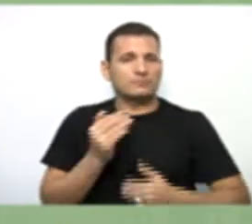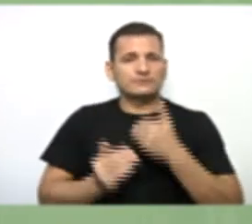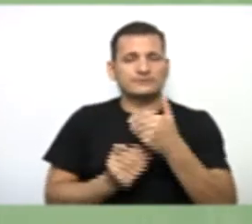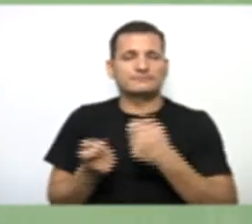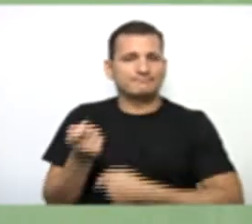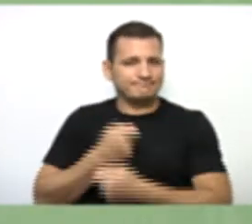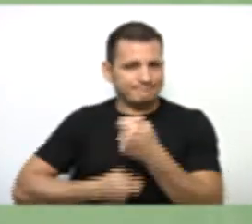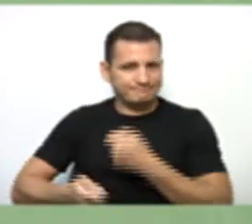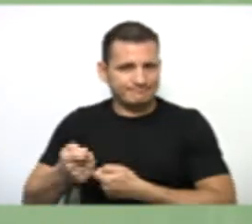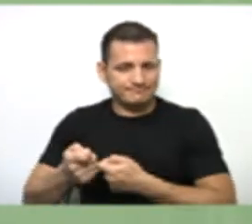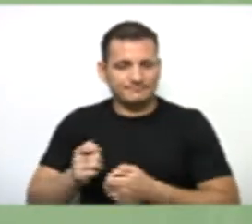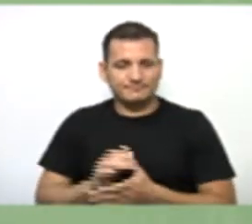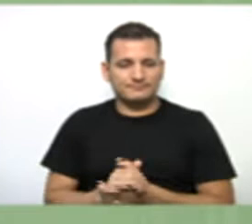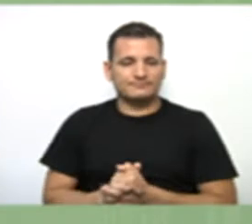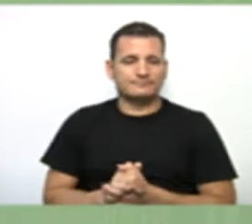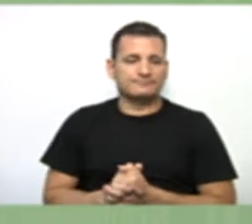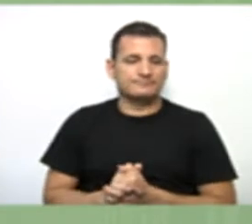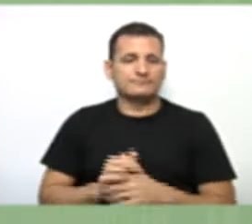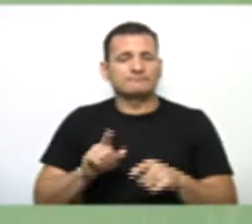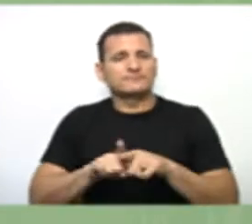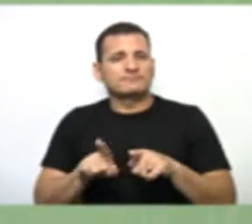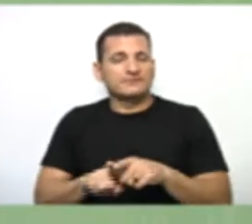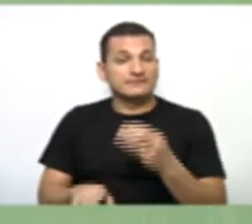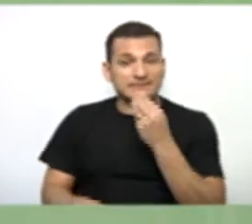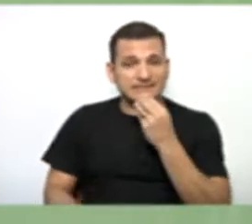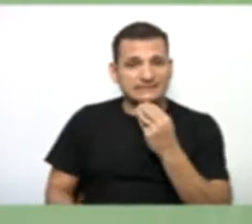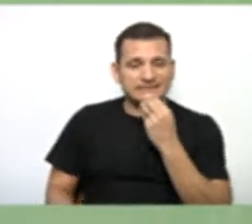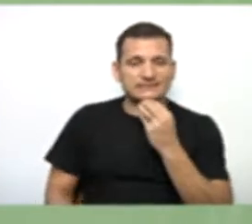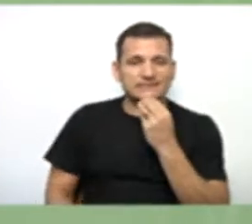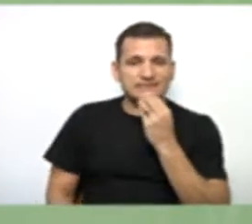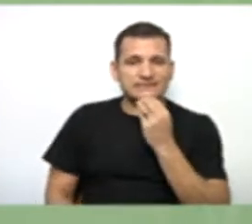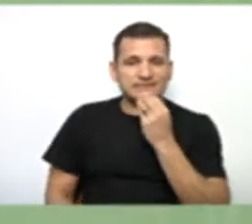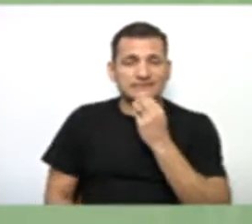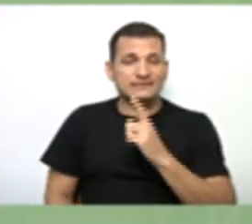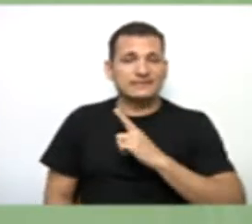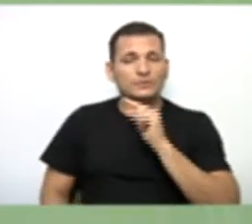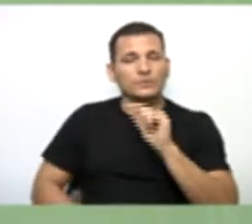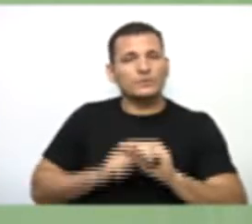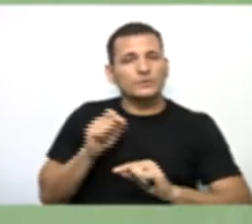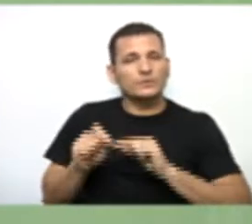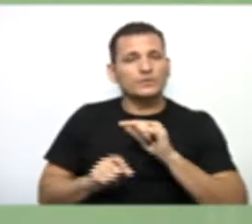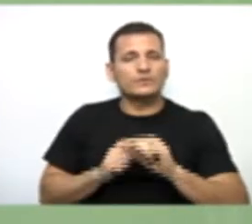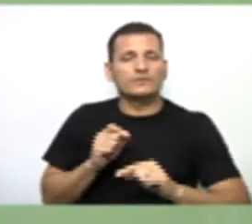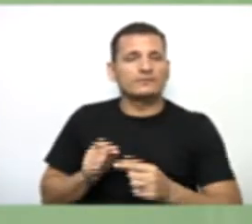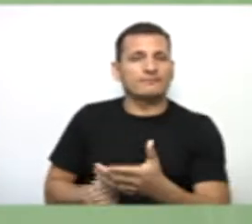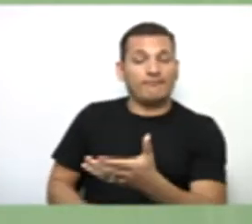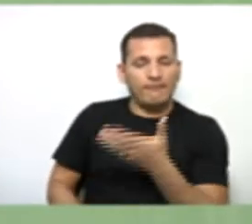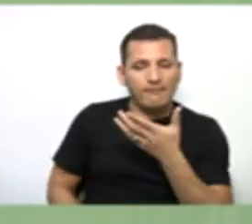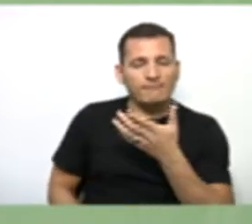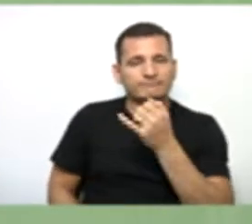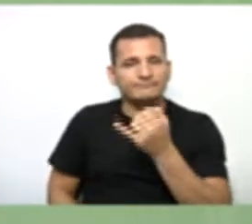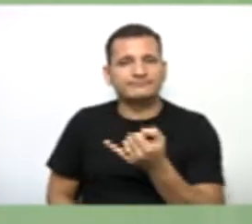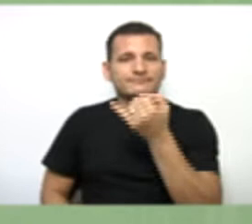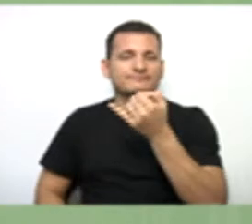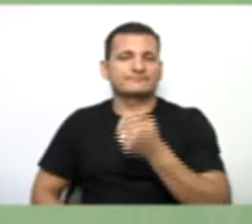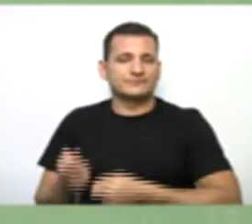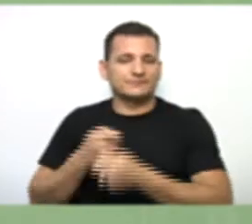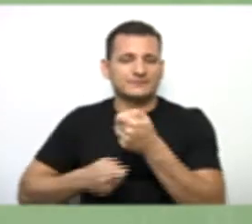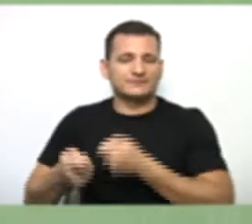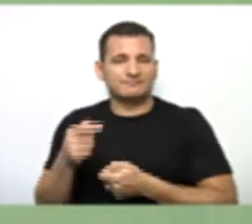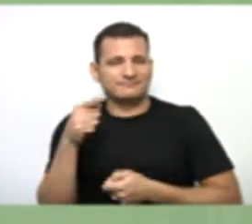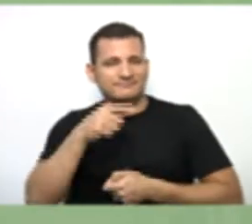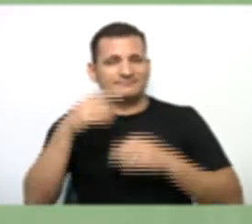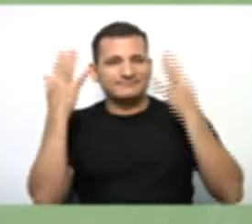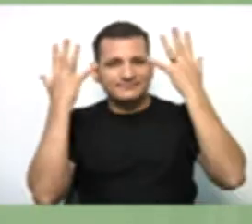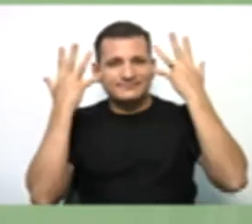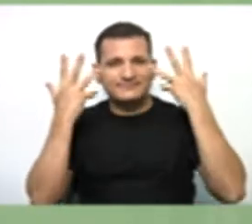processo de negociação e nas chances de obter o que se deseja em uma negociação. Olha o leãozão aí,